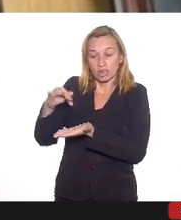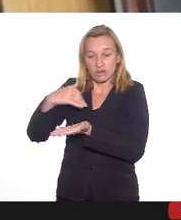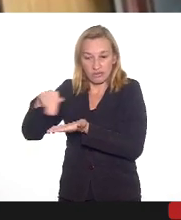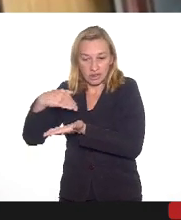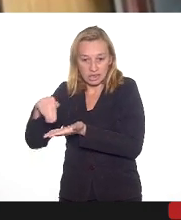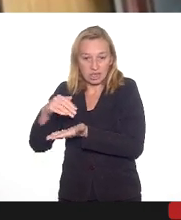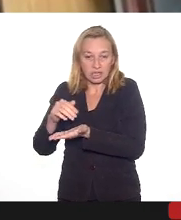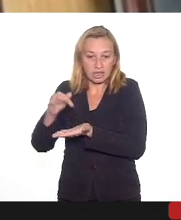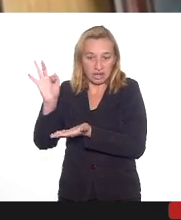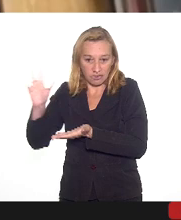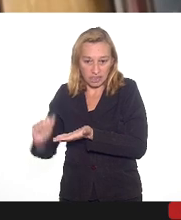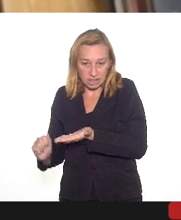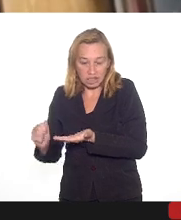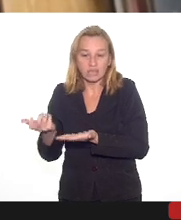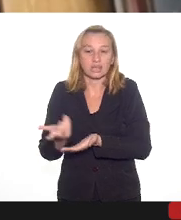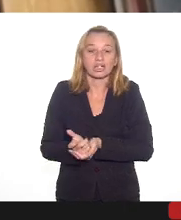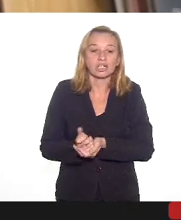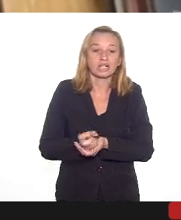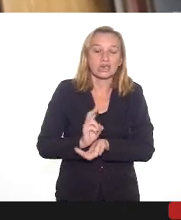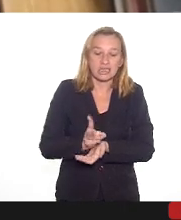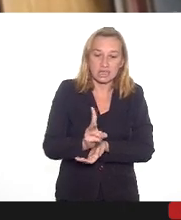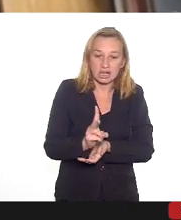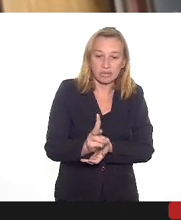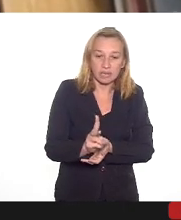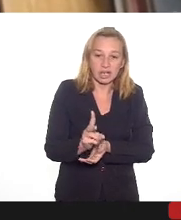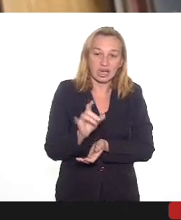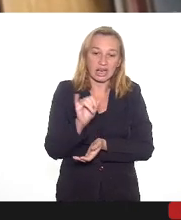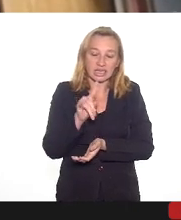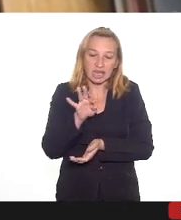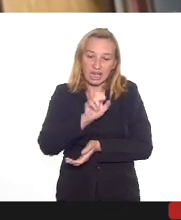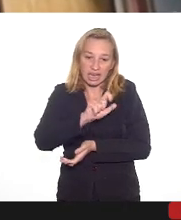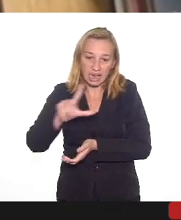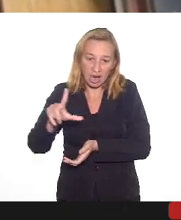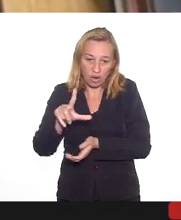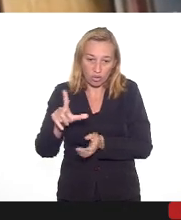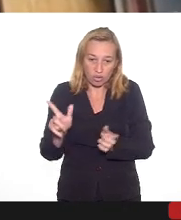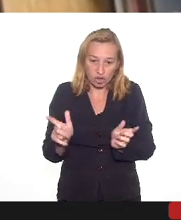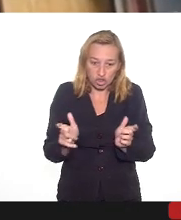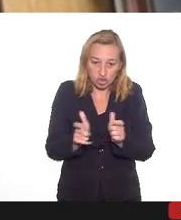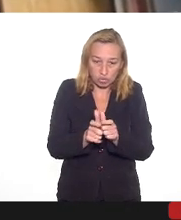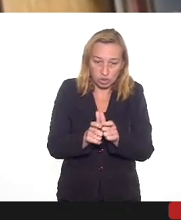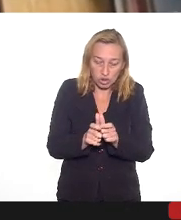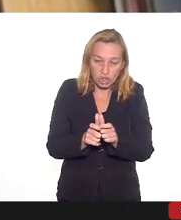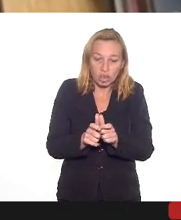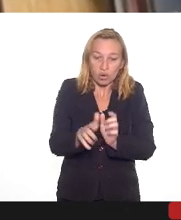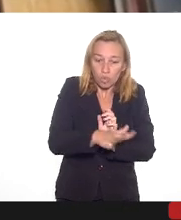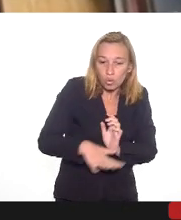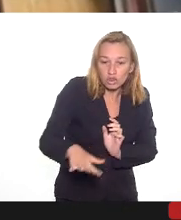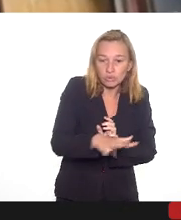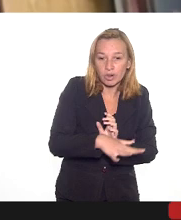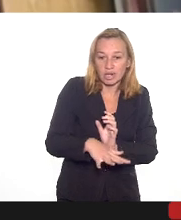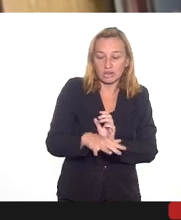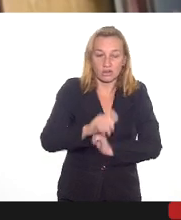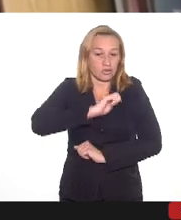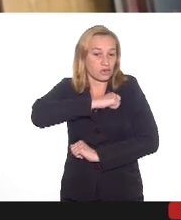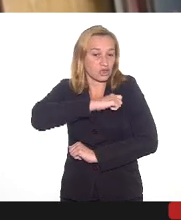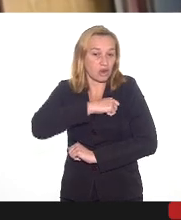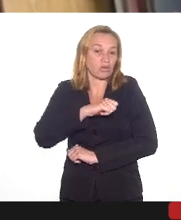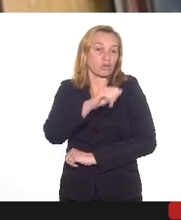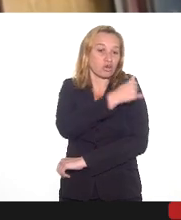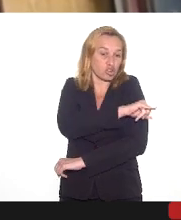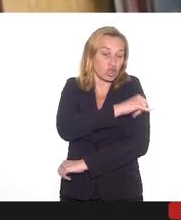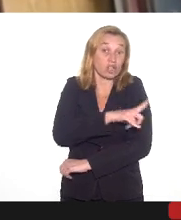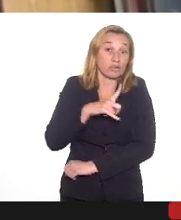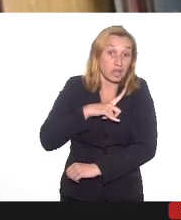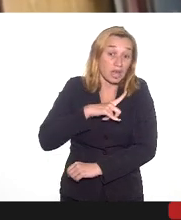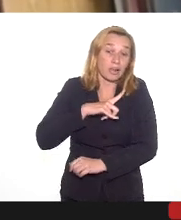literal e restritivo, né, no que diz respeito ao espaço fiscal que o Rio de Janeiro tem para poder